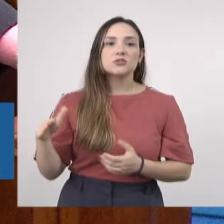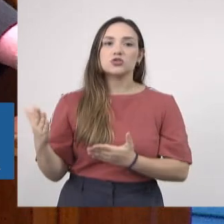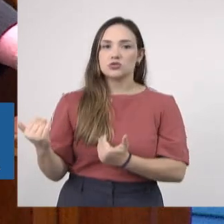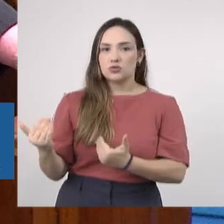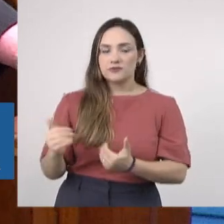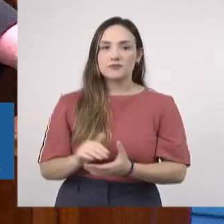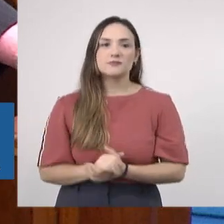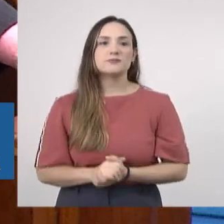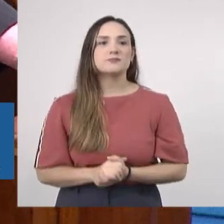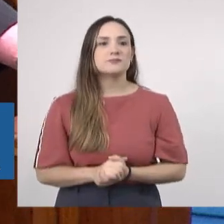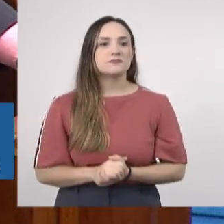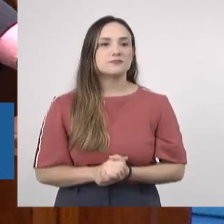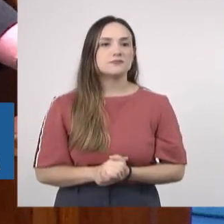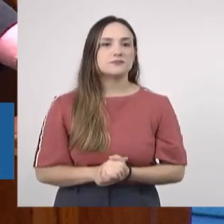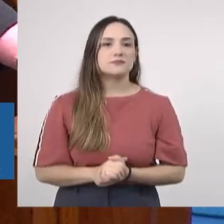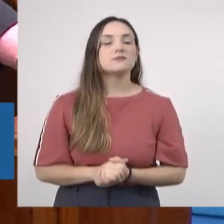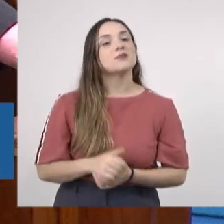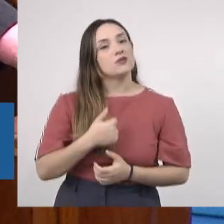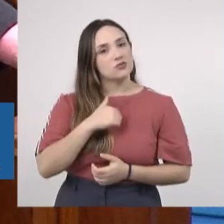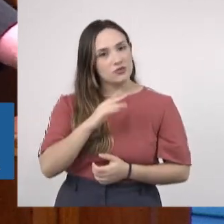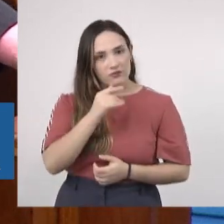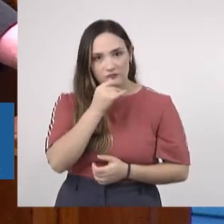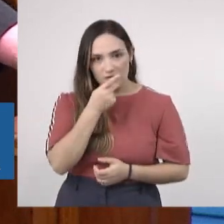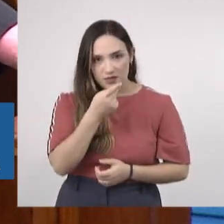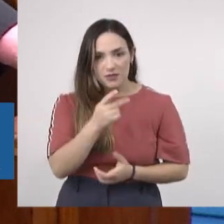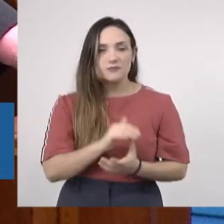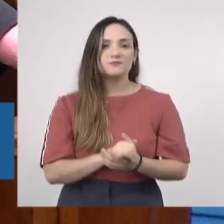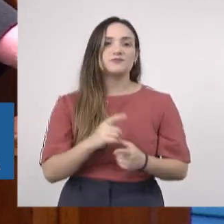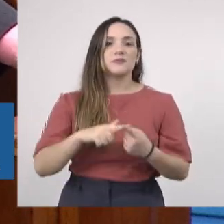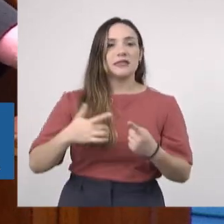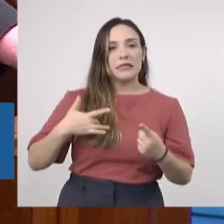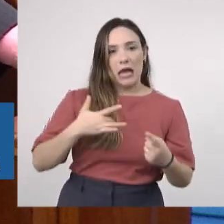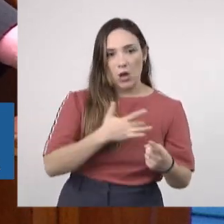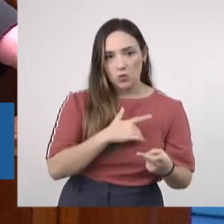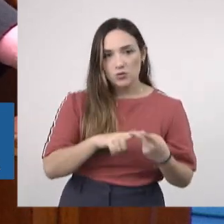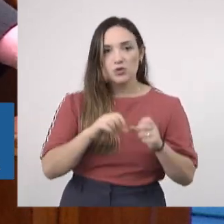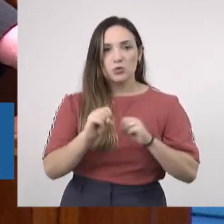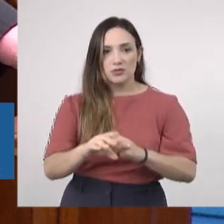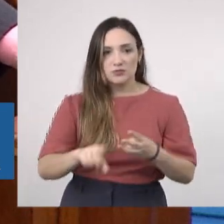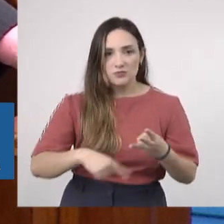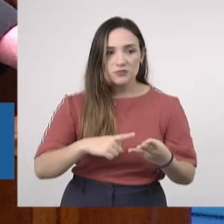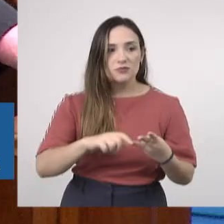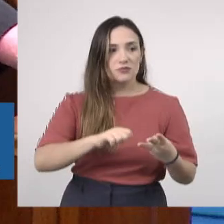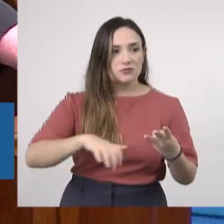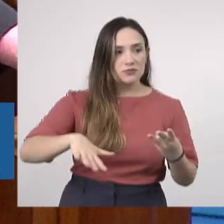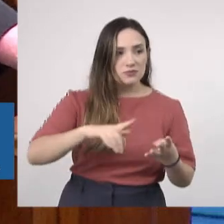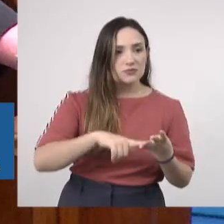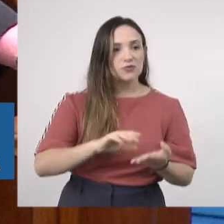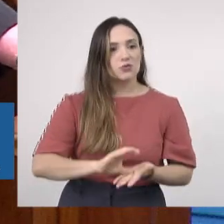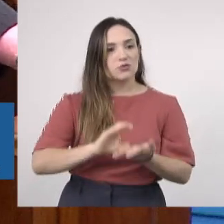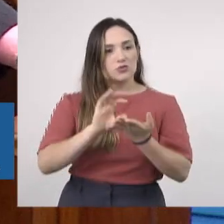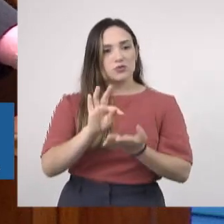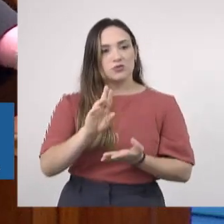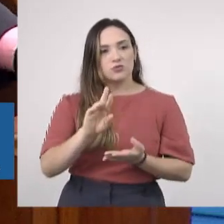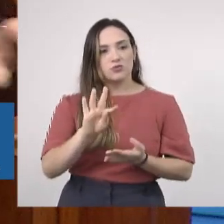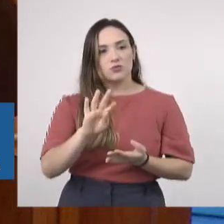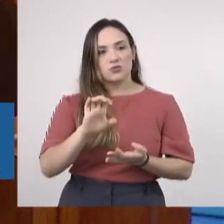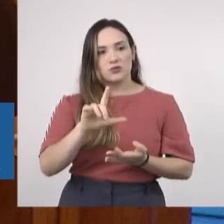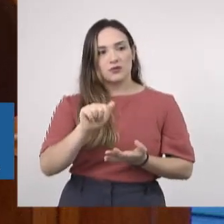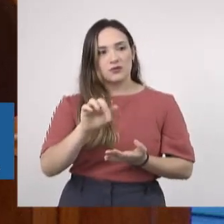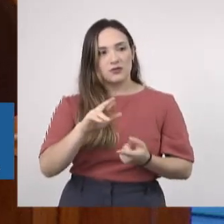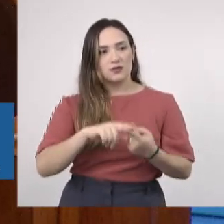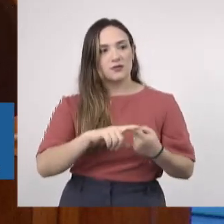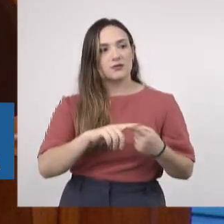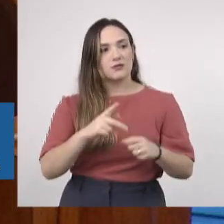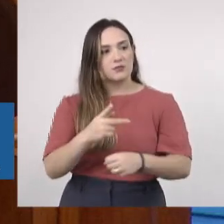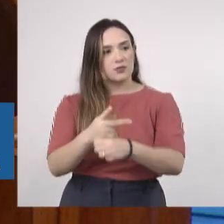vários entes, como eu disse anteriormente: saúde, educação, assistência social, Conselho Tutelar, promotoria,